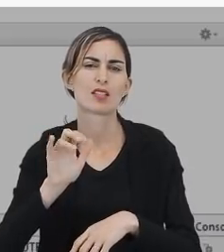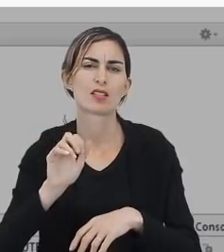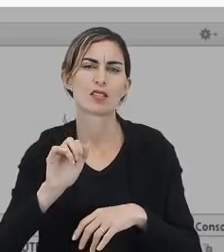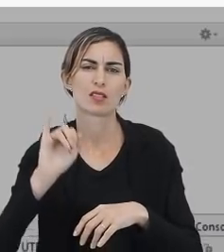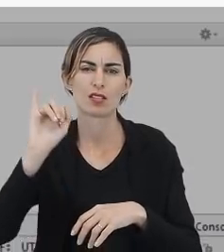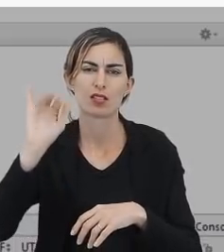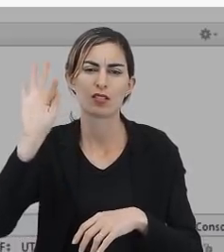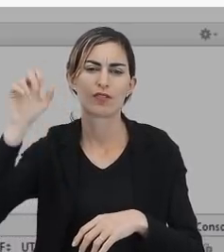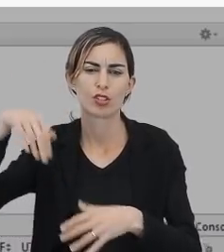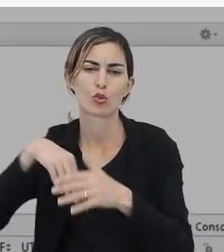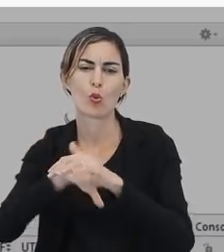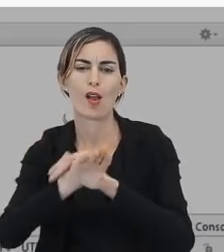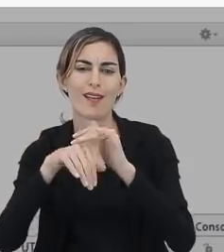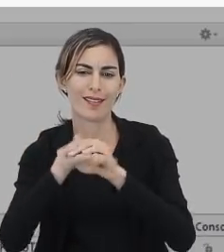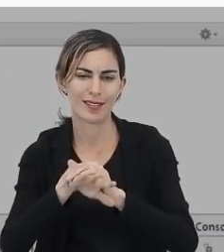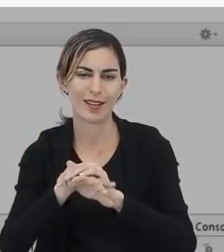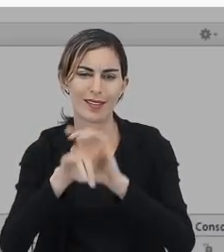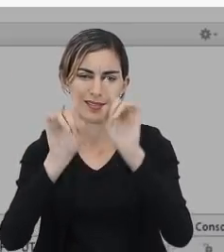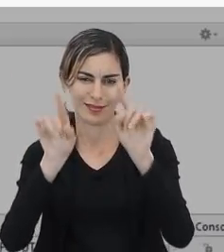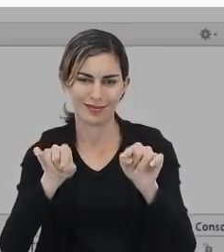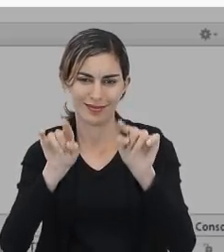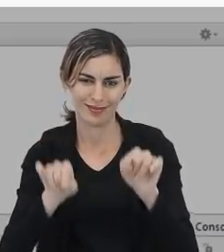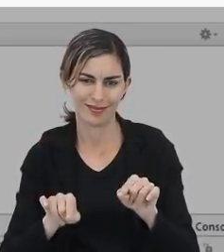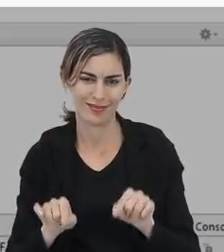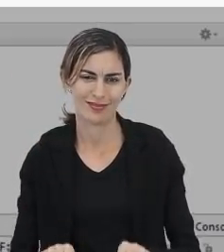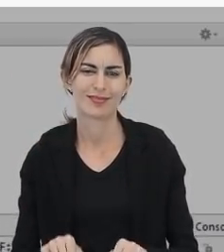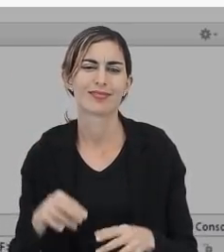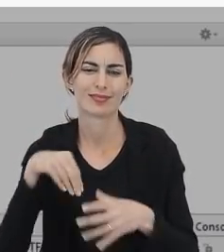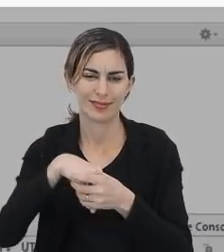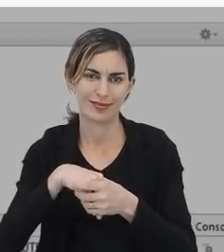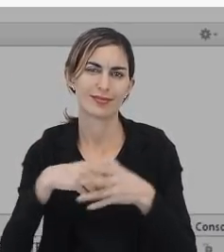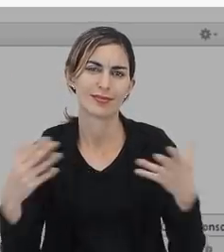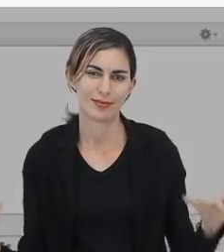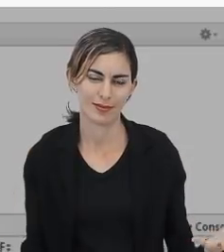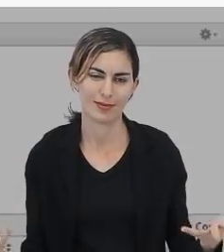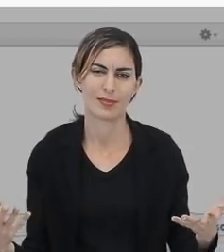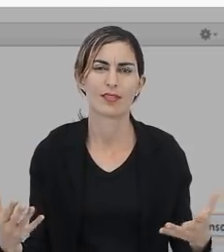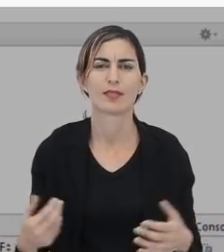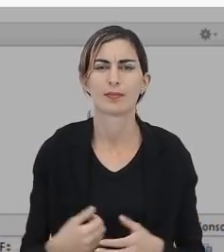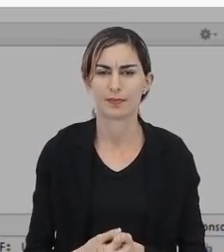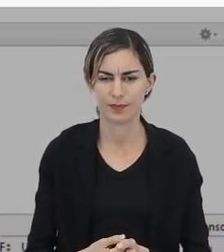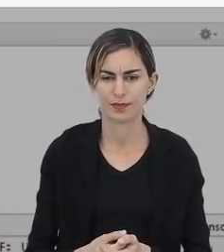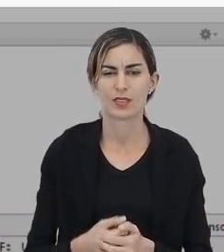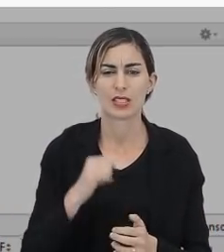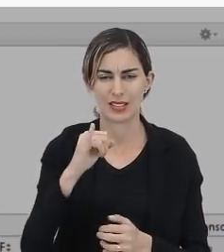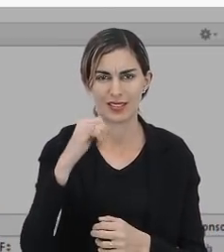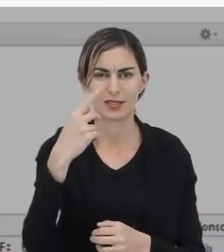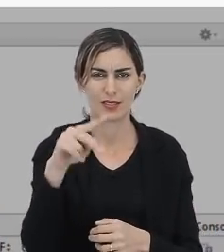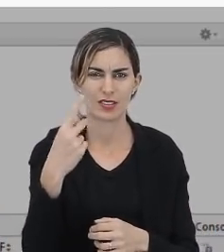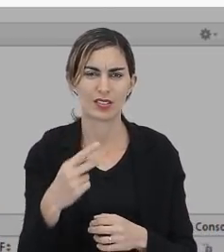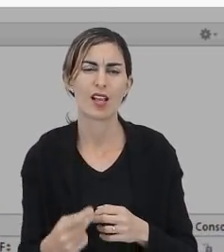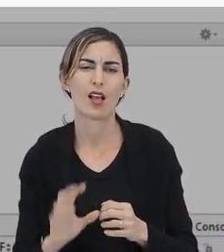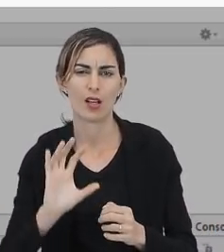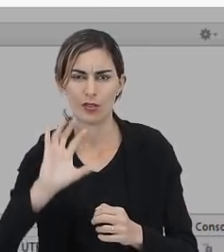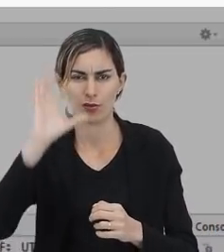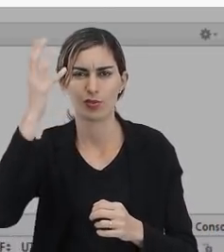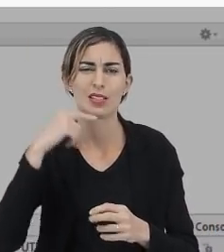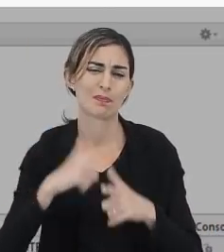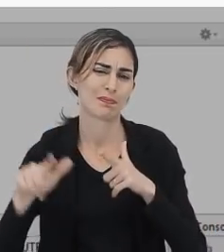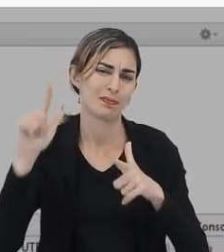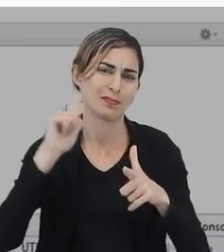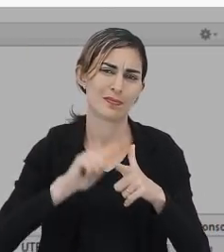mais ifs guardados dentro de elses ou dentro de ifs internos? Isso daí vai